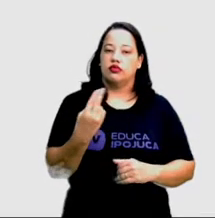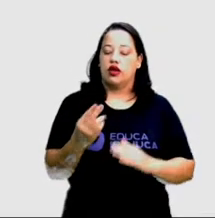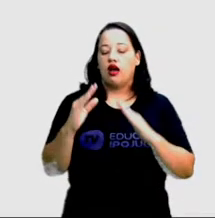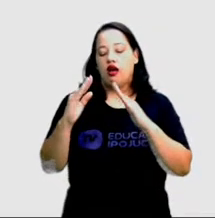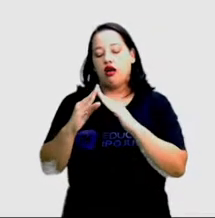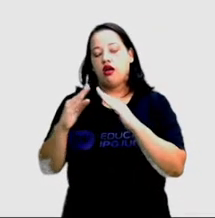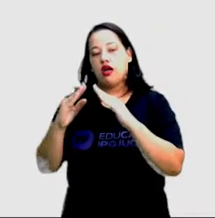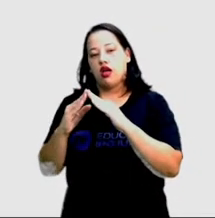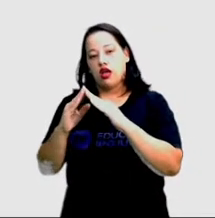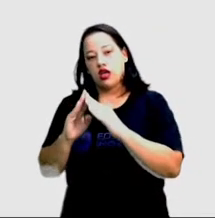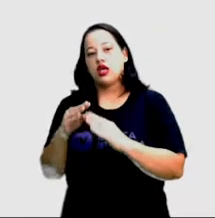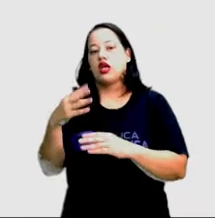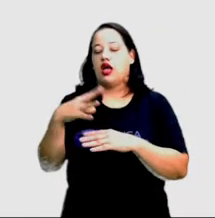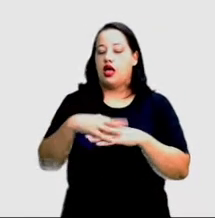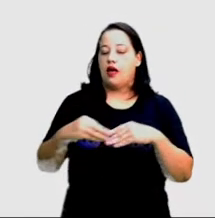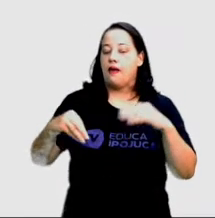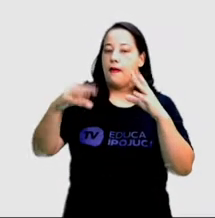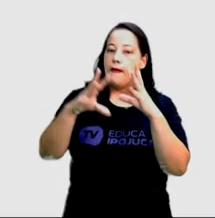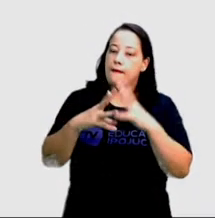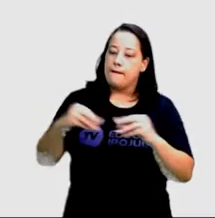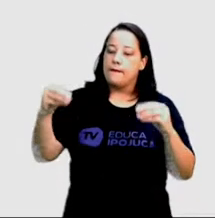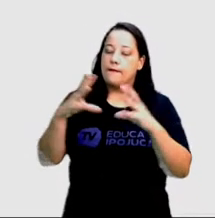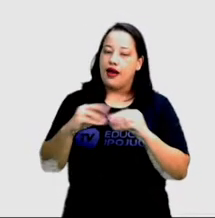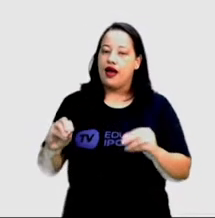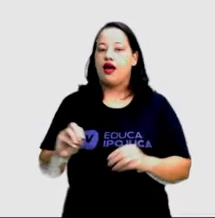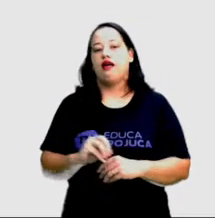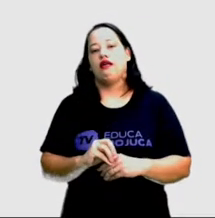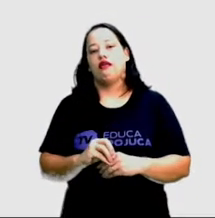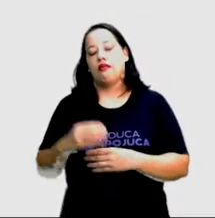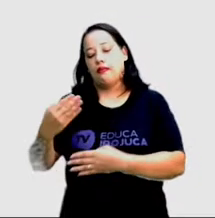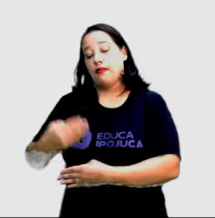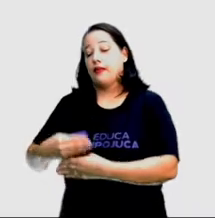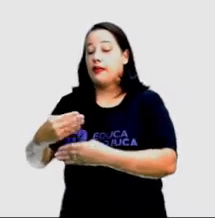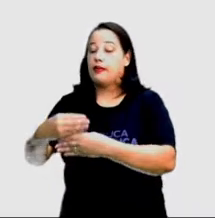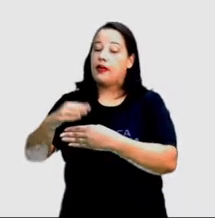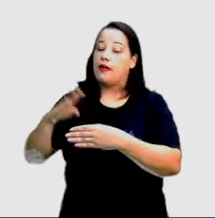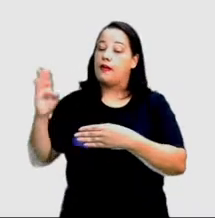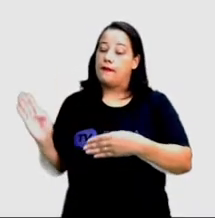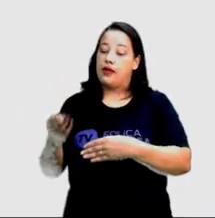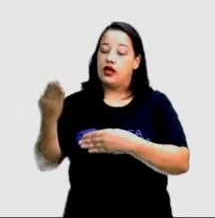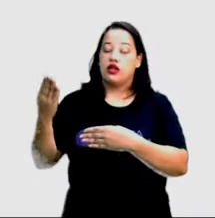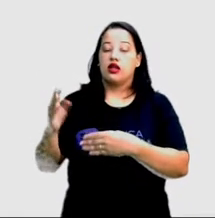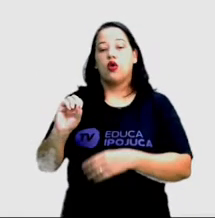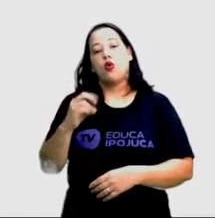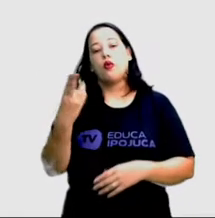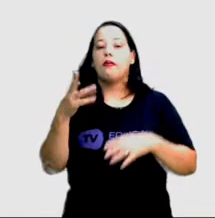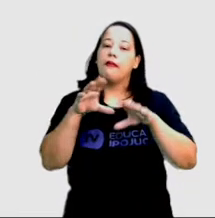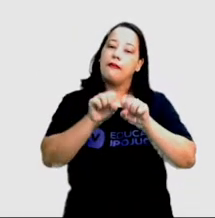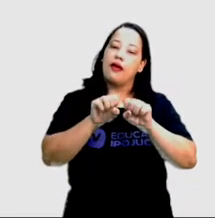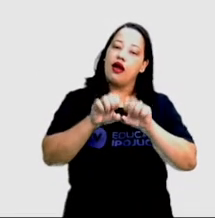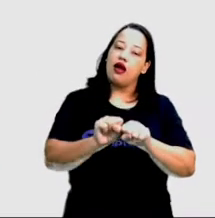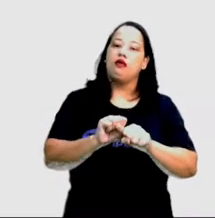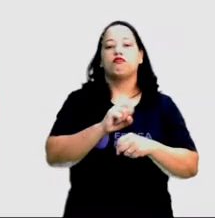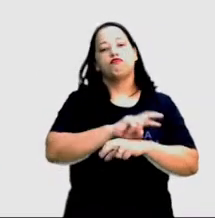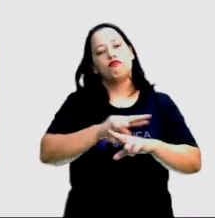palha, de alvenaria, de pau a pique e entre outros.